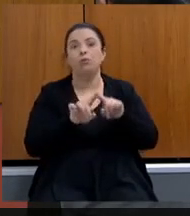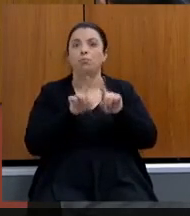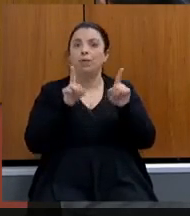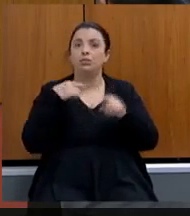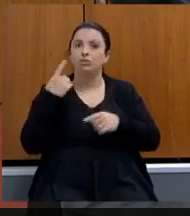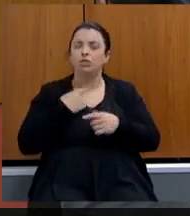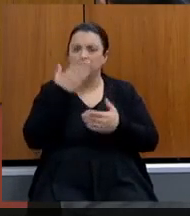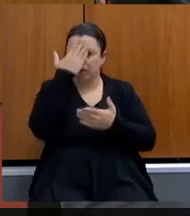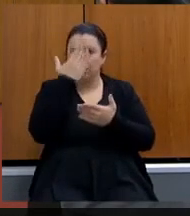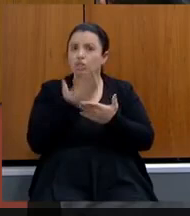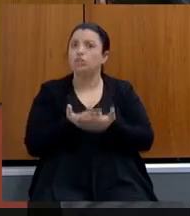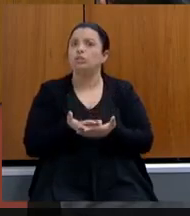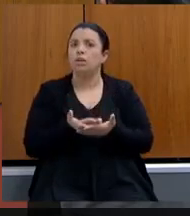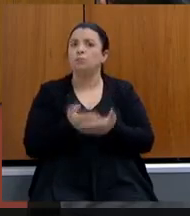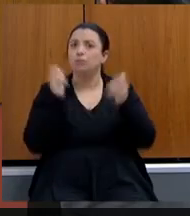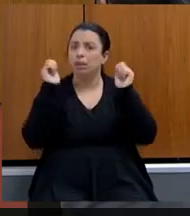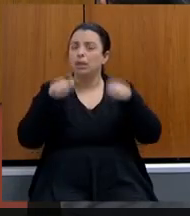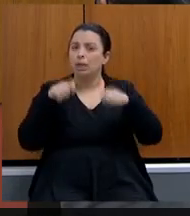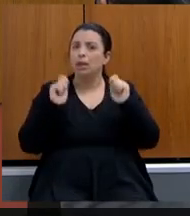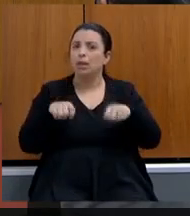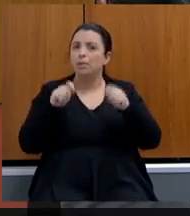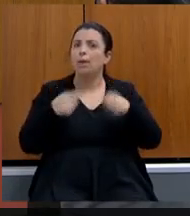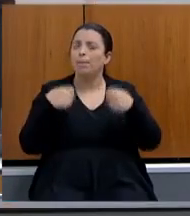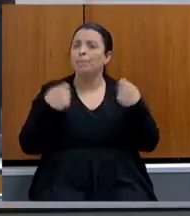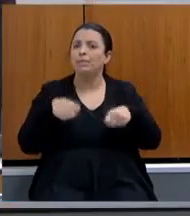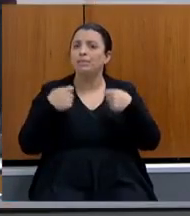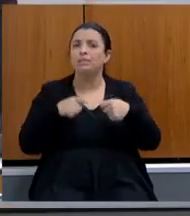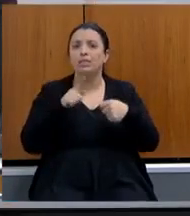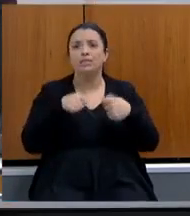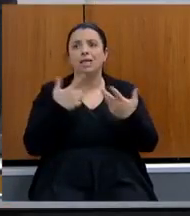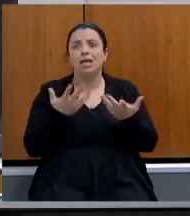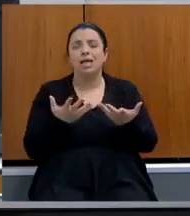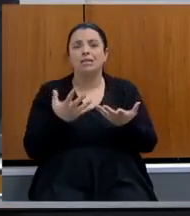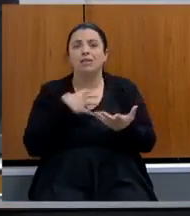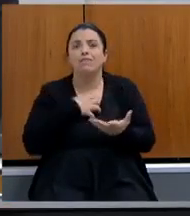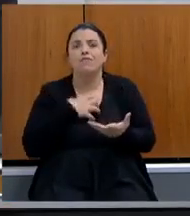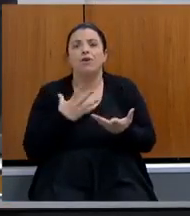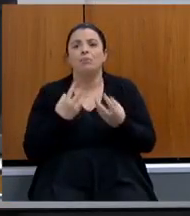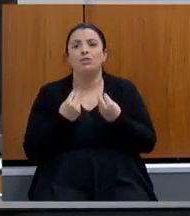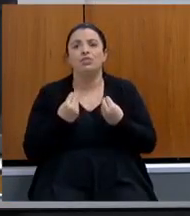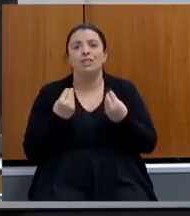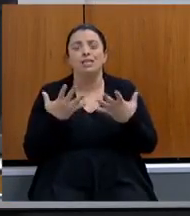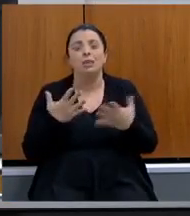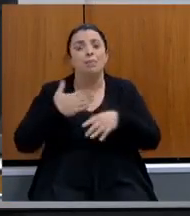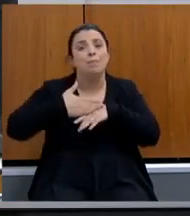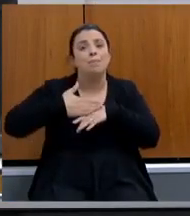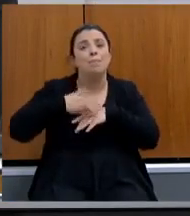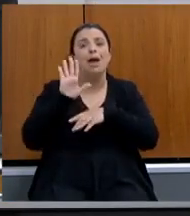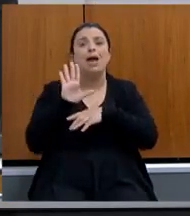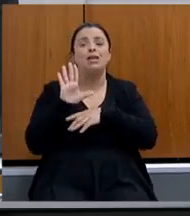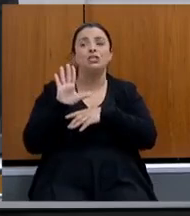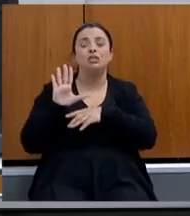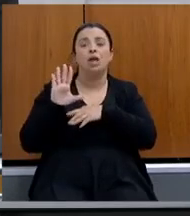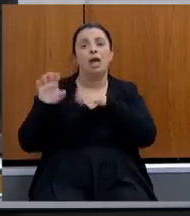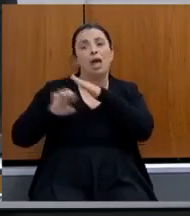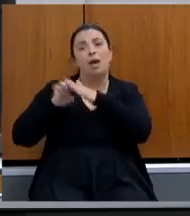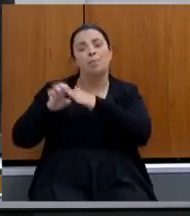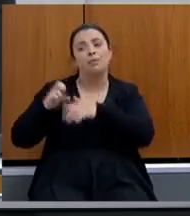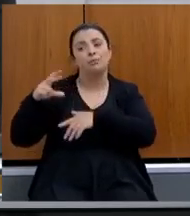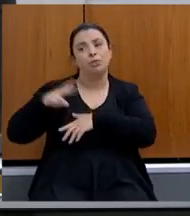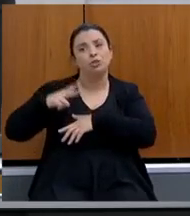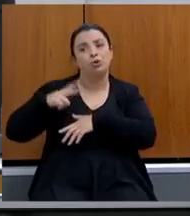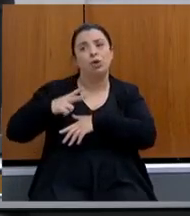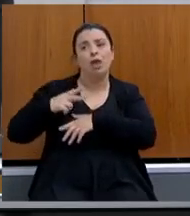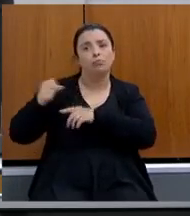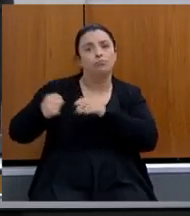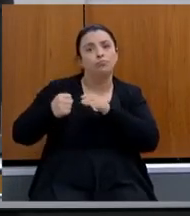nessa e essa forma de fazer mas ainda está ativa privada do ensino e